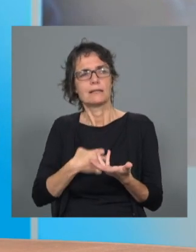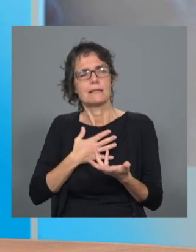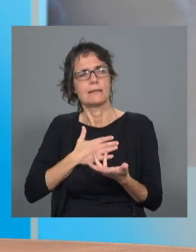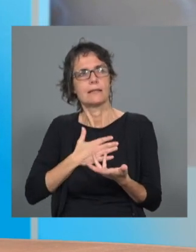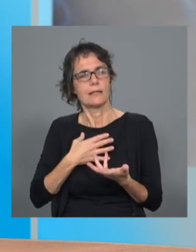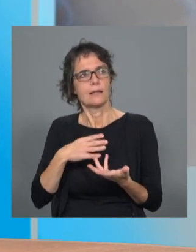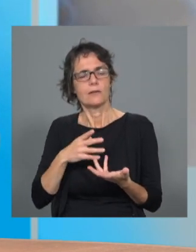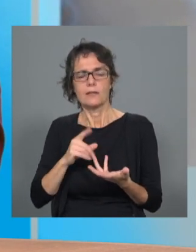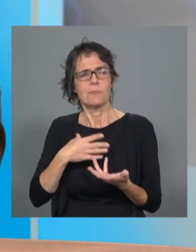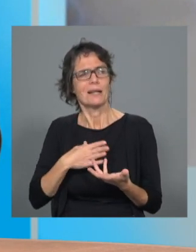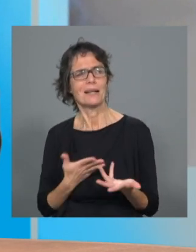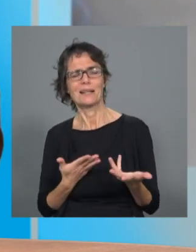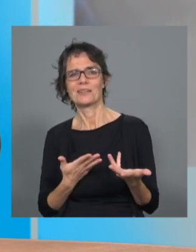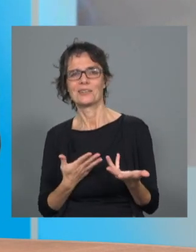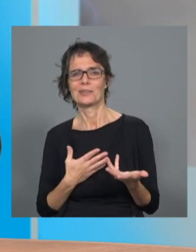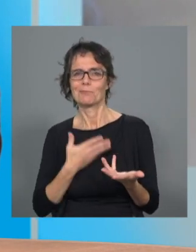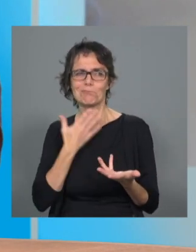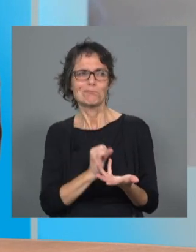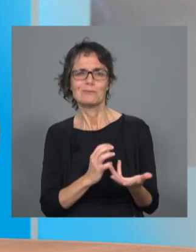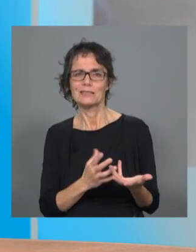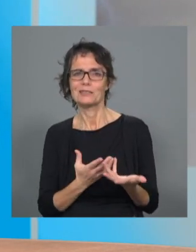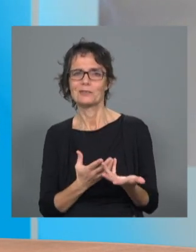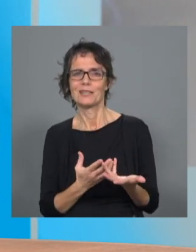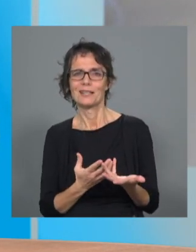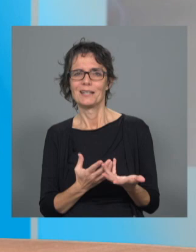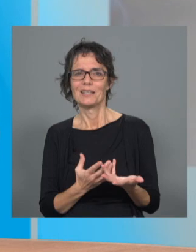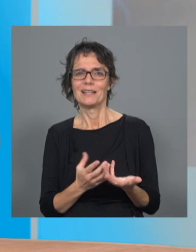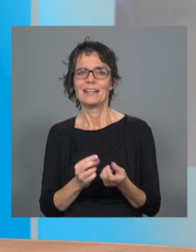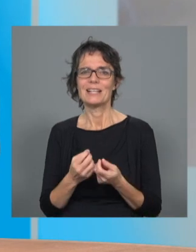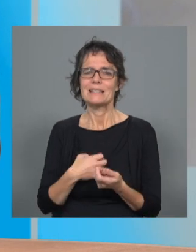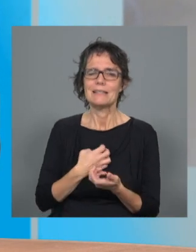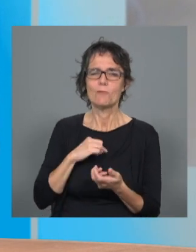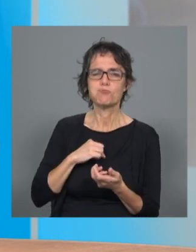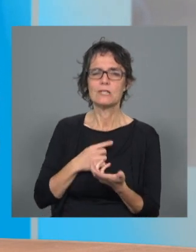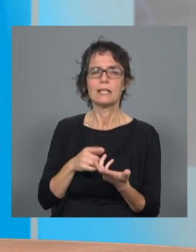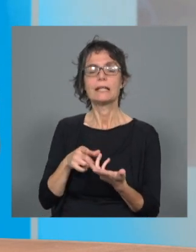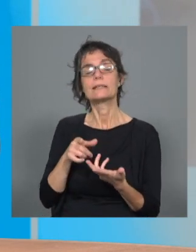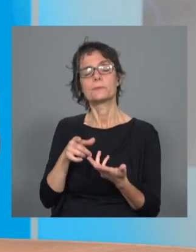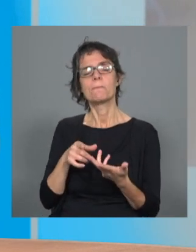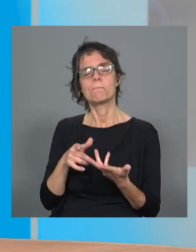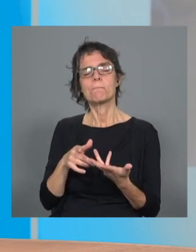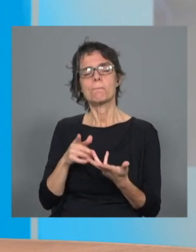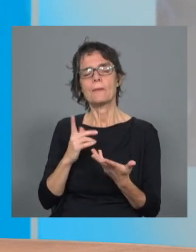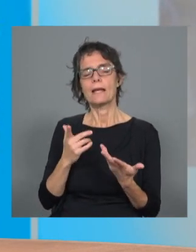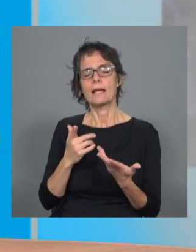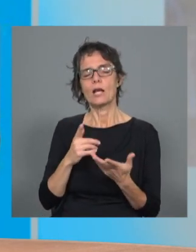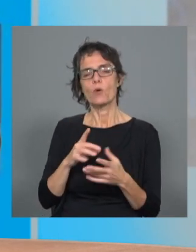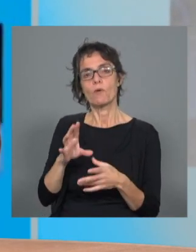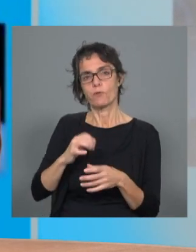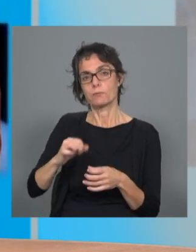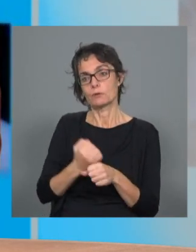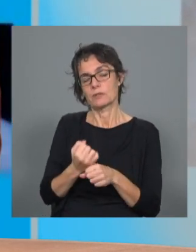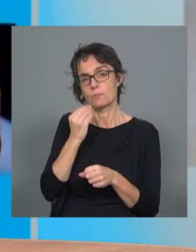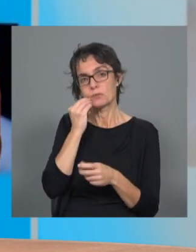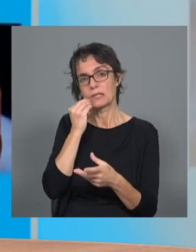E, portanto, é muito nesse sentido que vai, e mesmo na própria vigília, nós também vamos ter esse momento de testemunho,